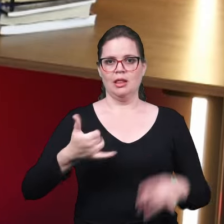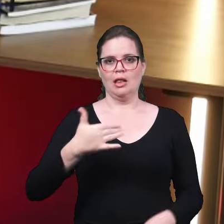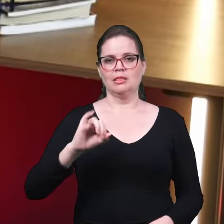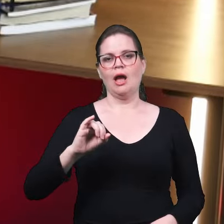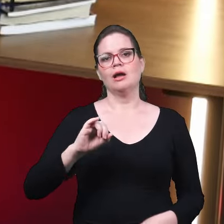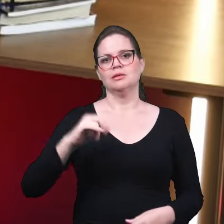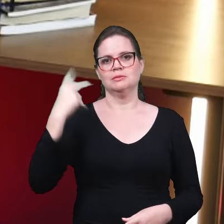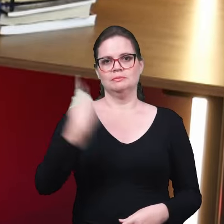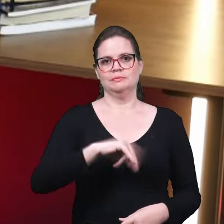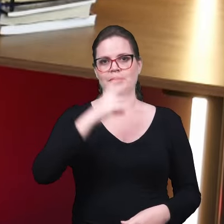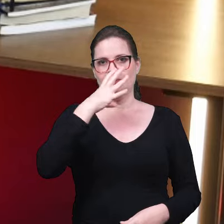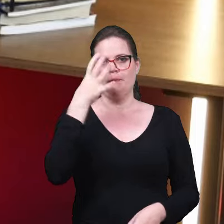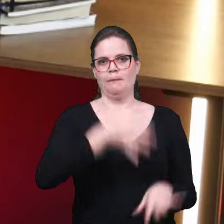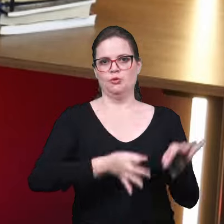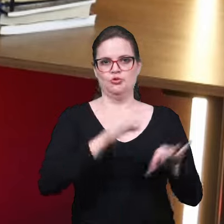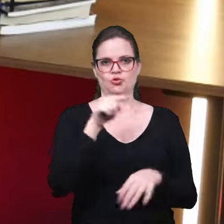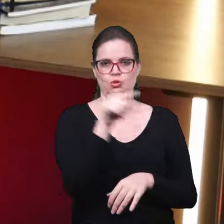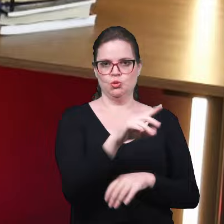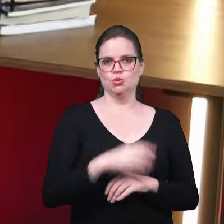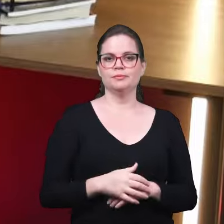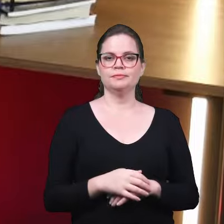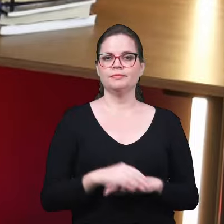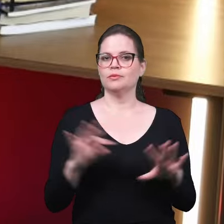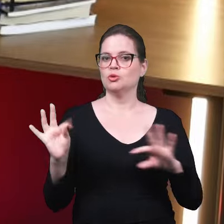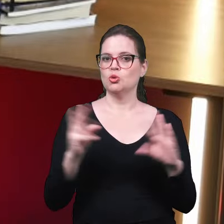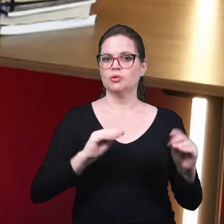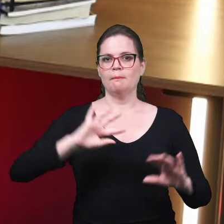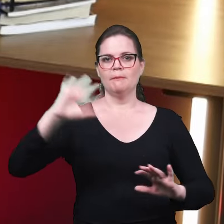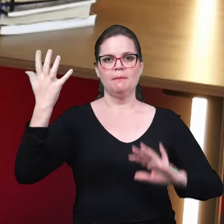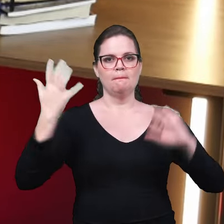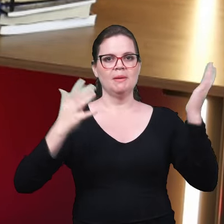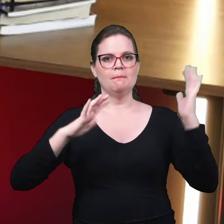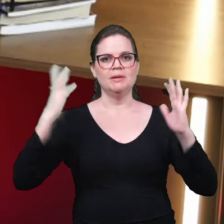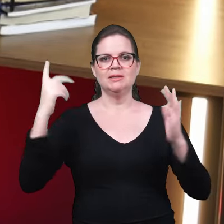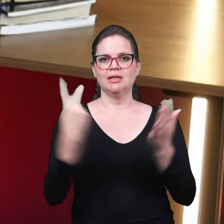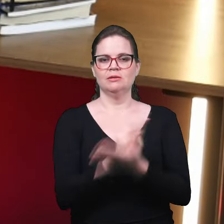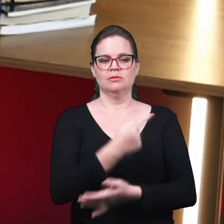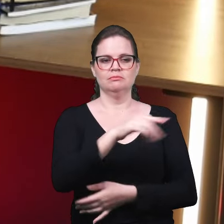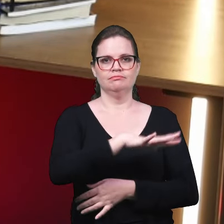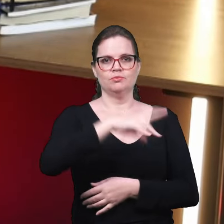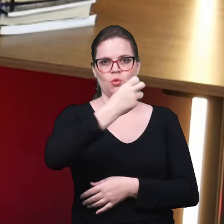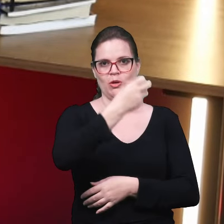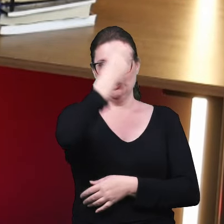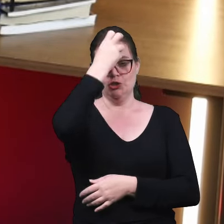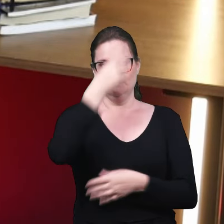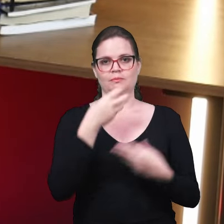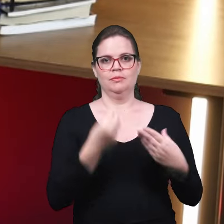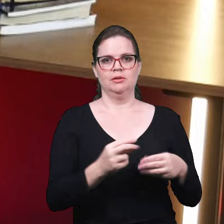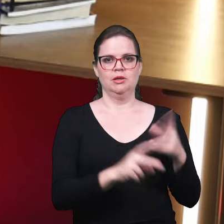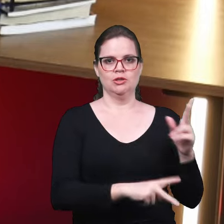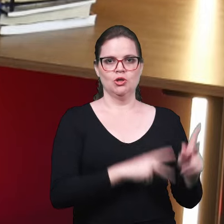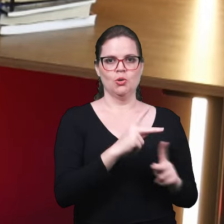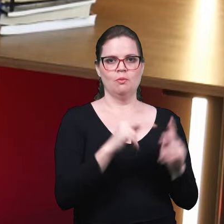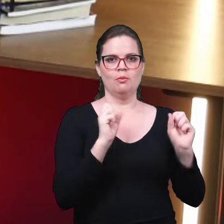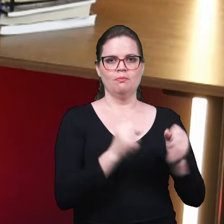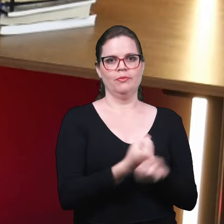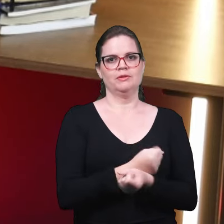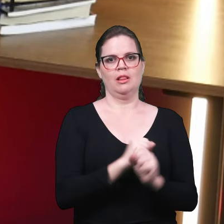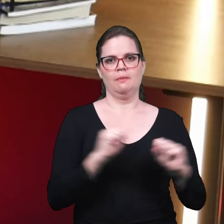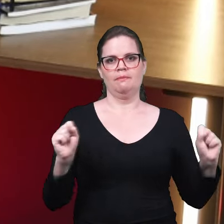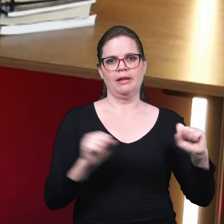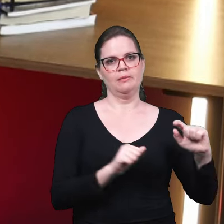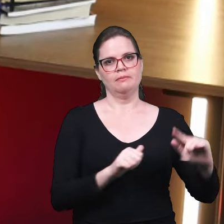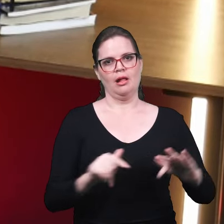né? Todos os sinais ali que Deus ele concede para que o povo pudesse sair do Egito,